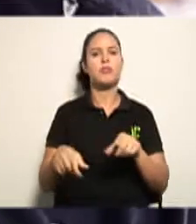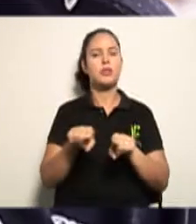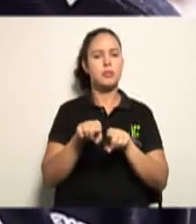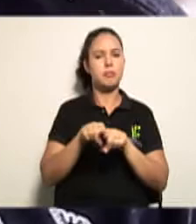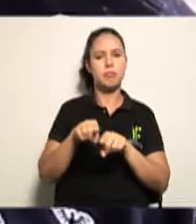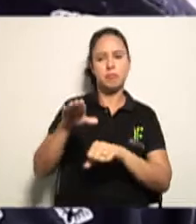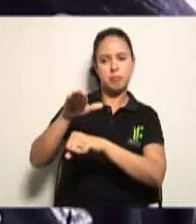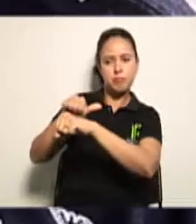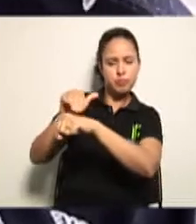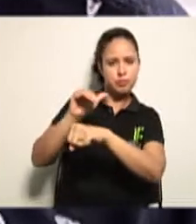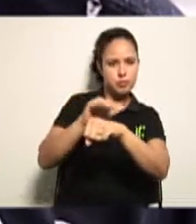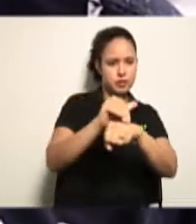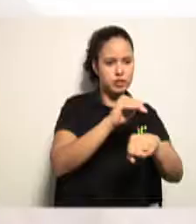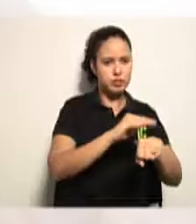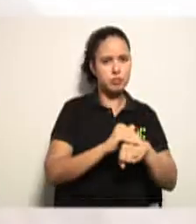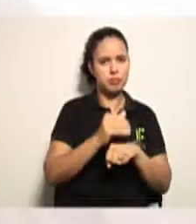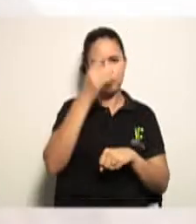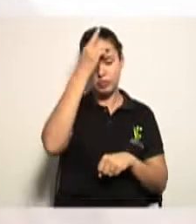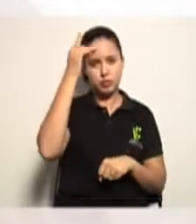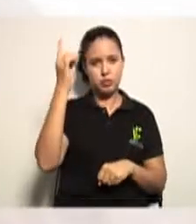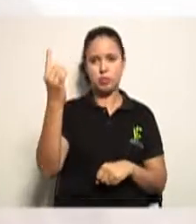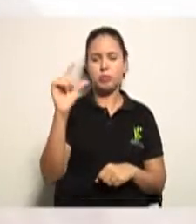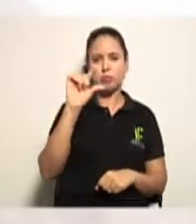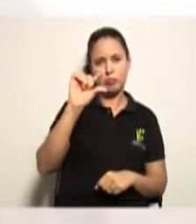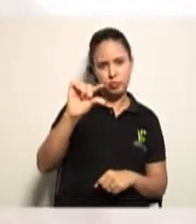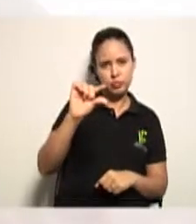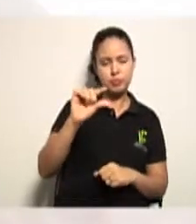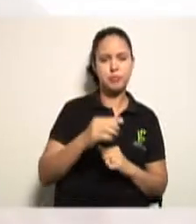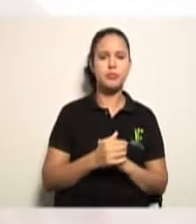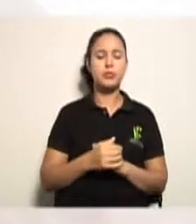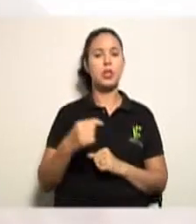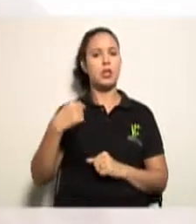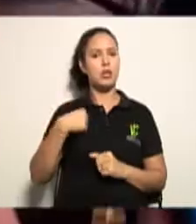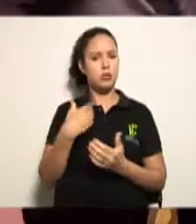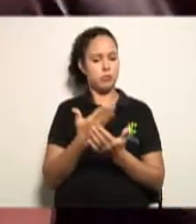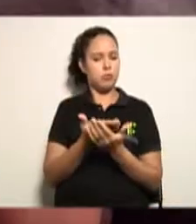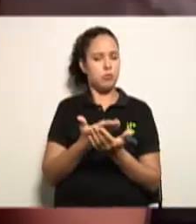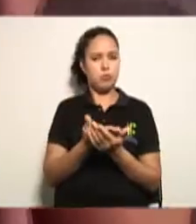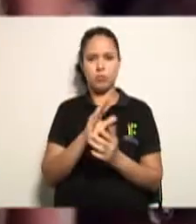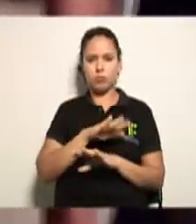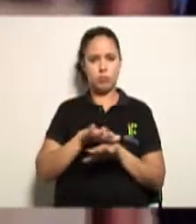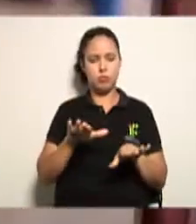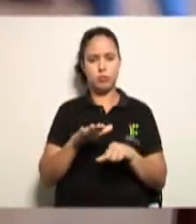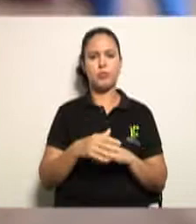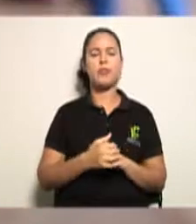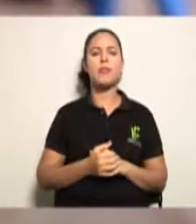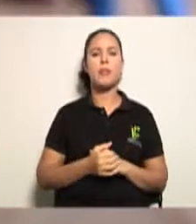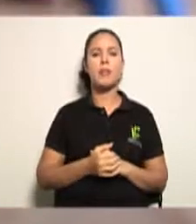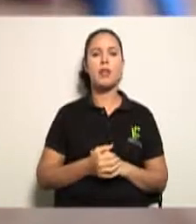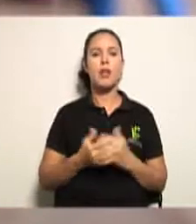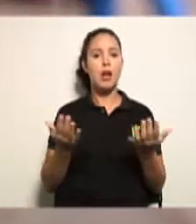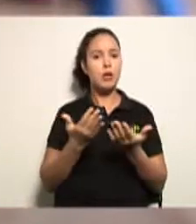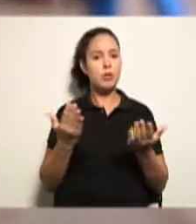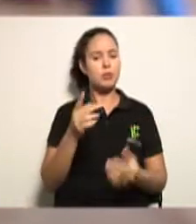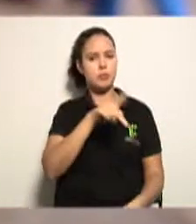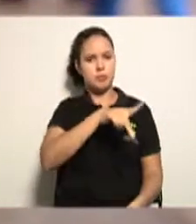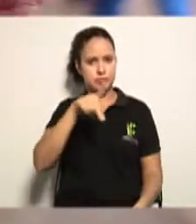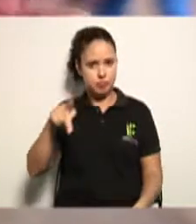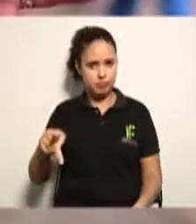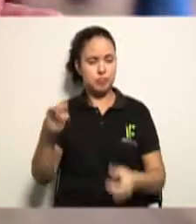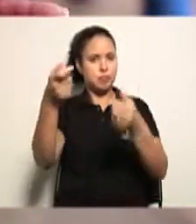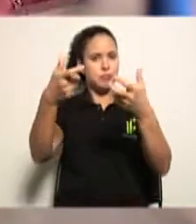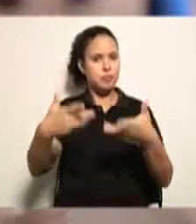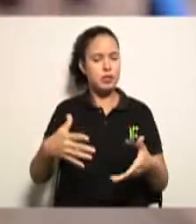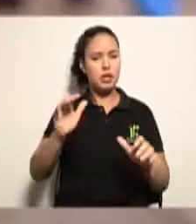funcionários o mínimo possível. Eu ainda não administro nada ultimamente, eu só estudo mesmo. Agora vocês vão ver aí com os professores no estúdio